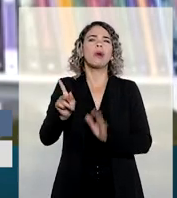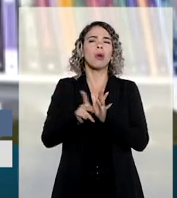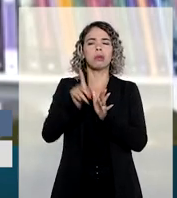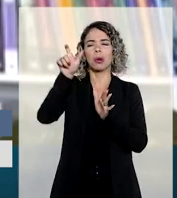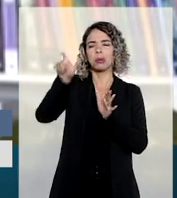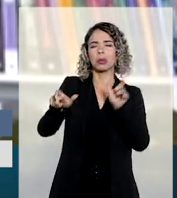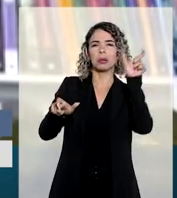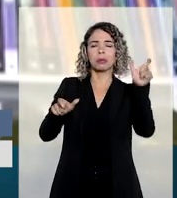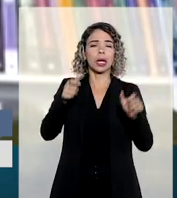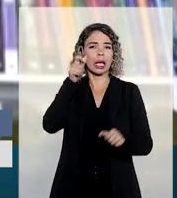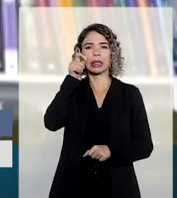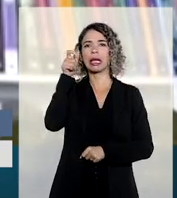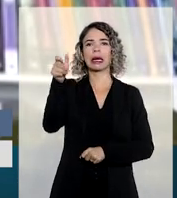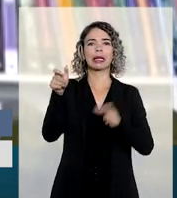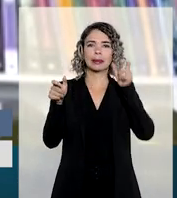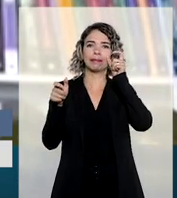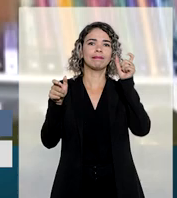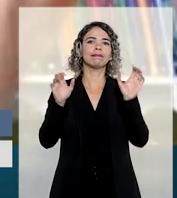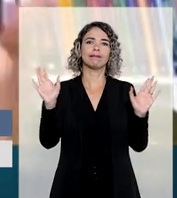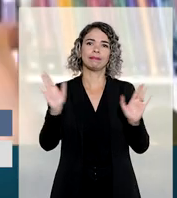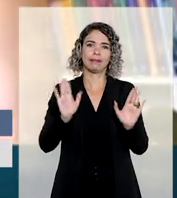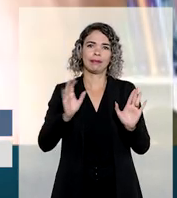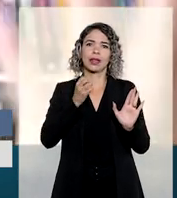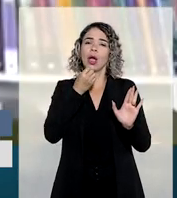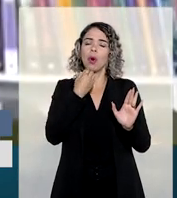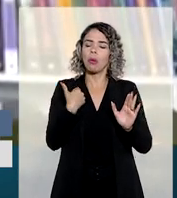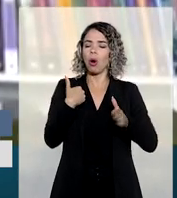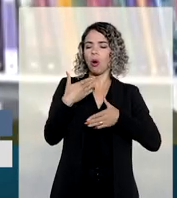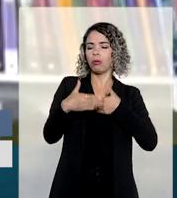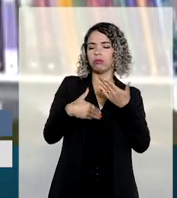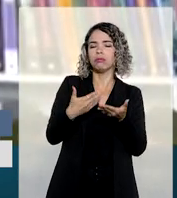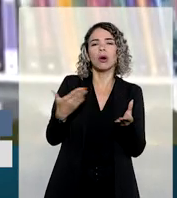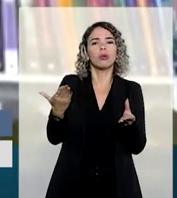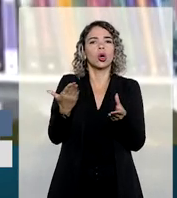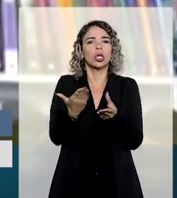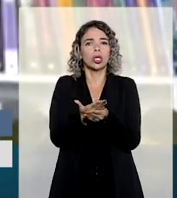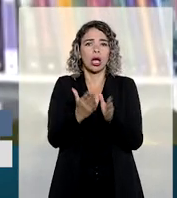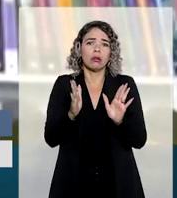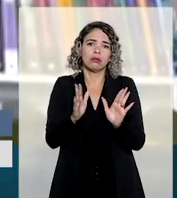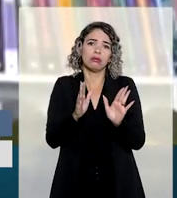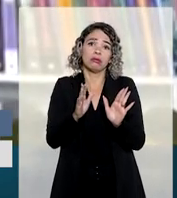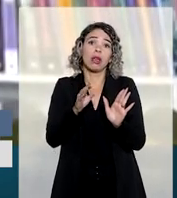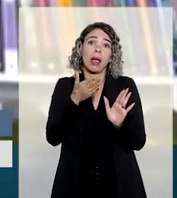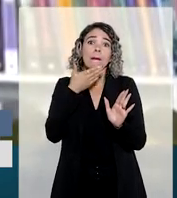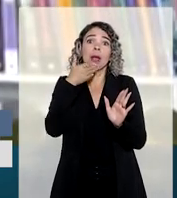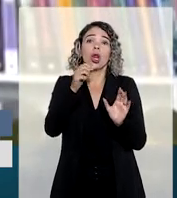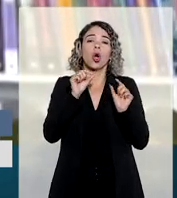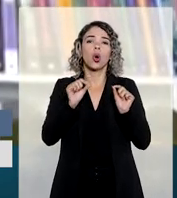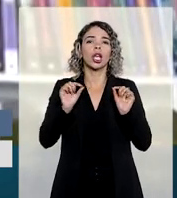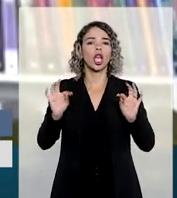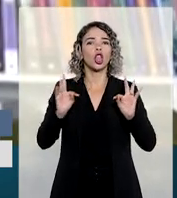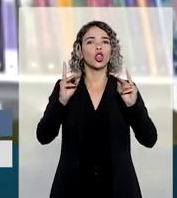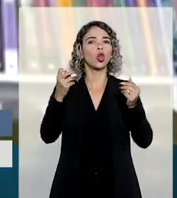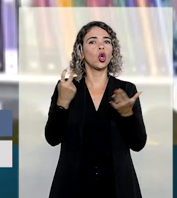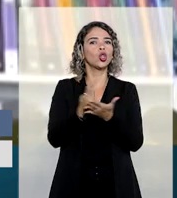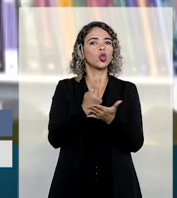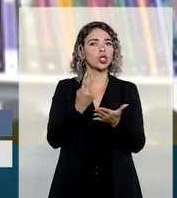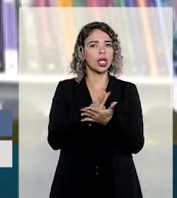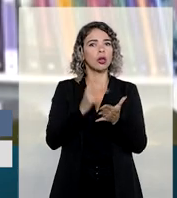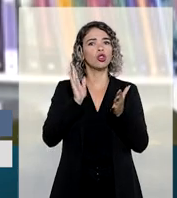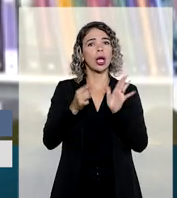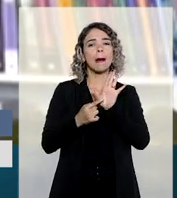nós olhamos aí para o bom andamento do processo, para a razoável duração, seria muito interessante que todos os vícios pudessem